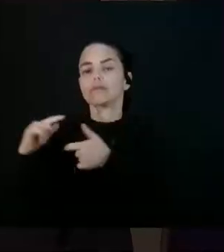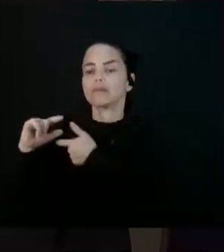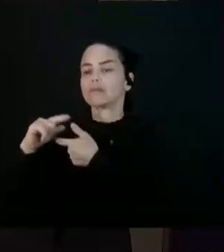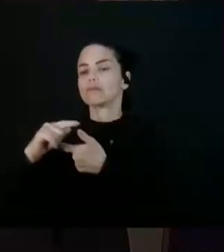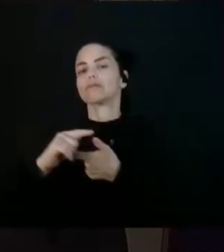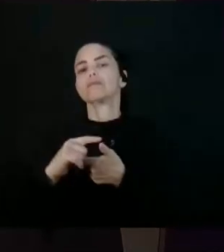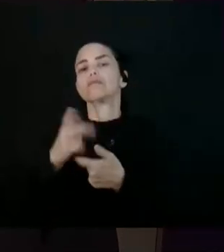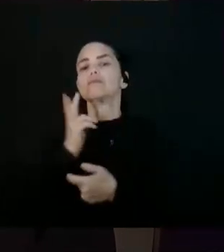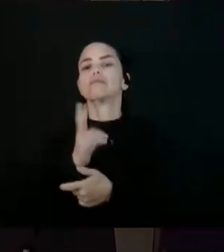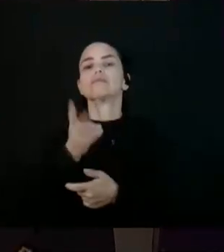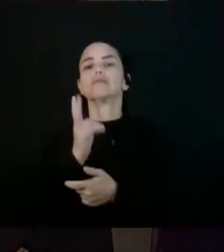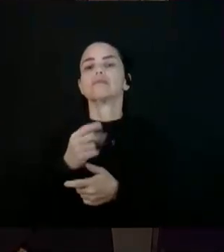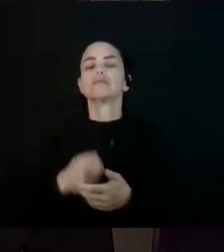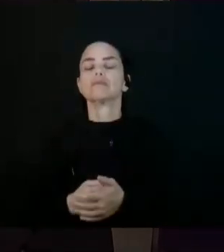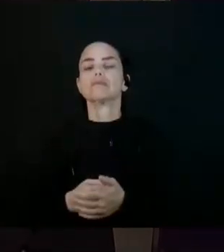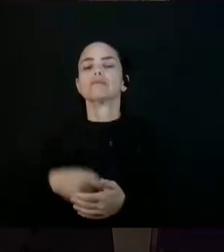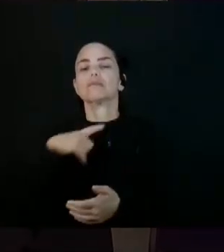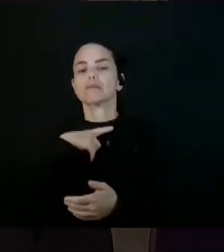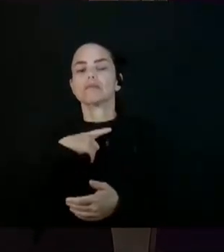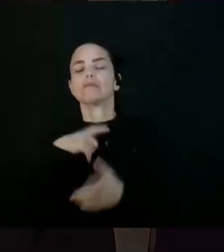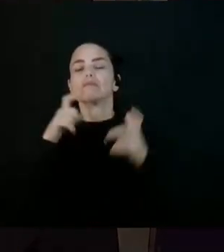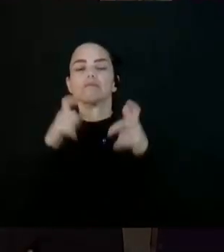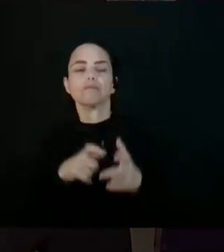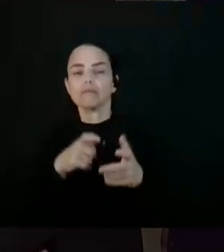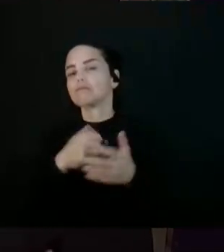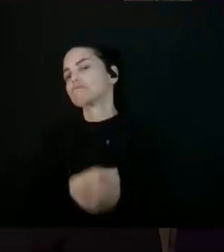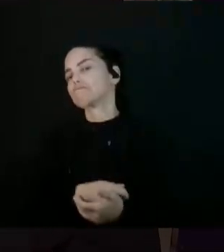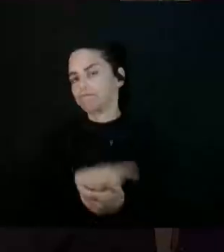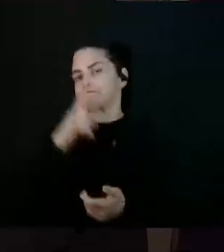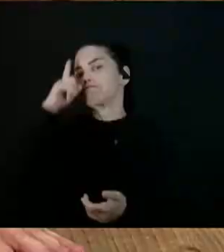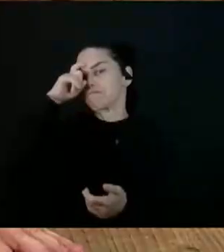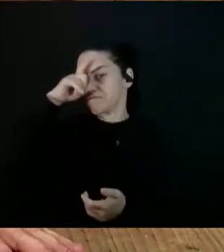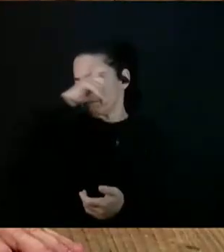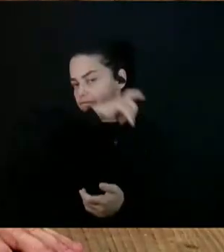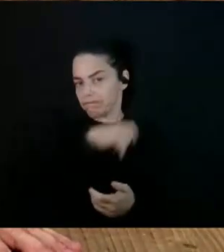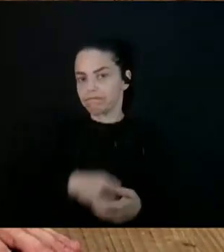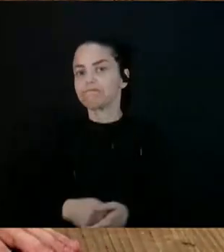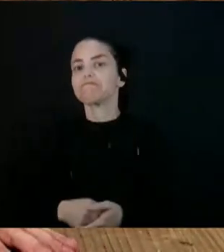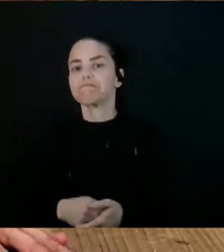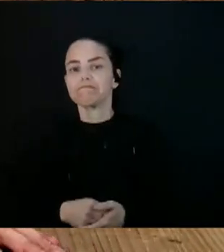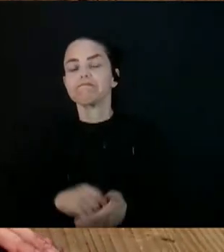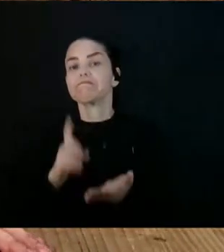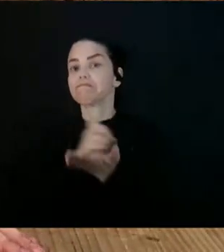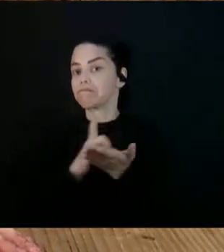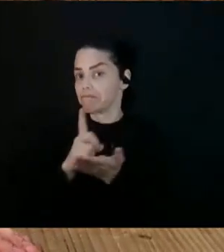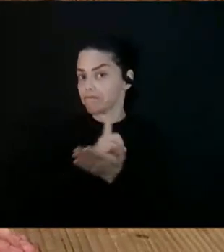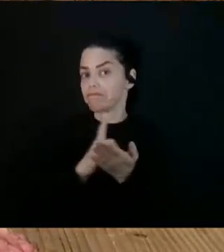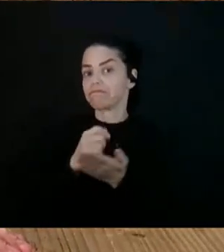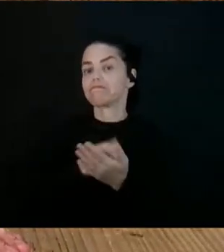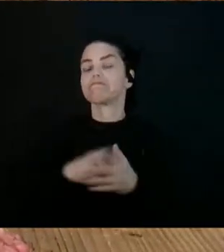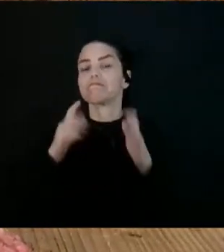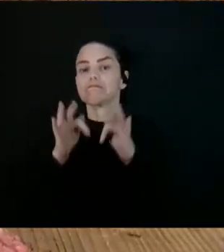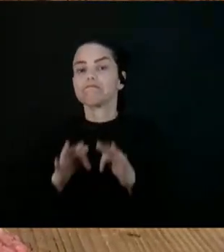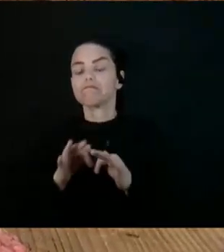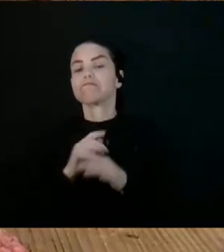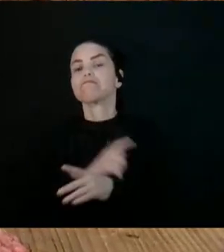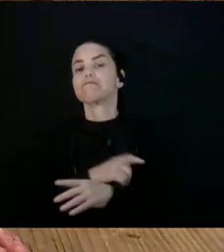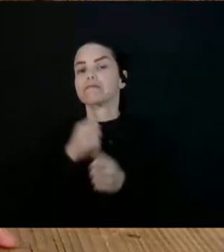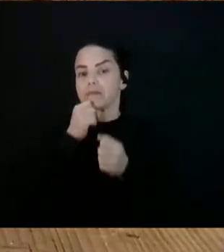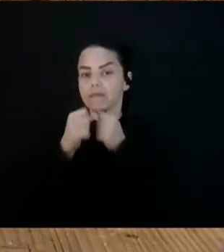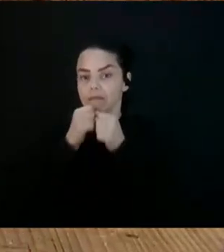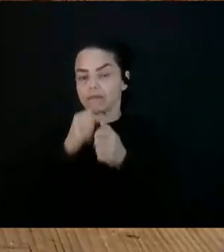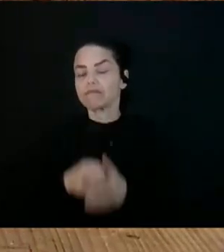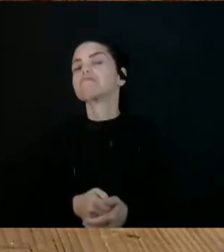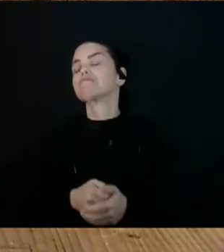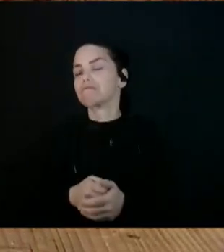continua encontrando espaço em tempos cada vez mais digitais. E para encerrar essa reportagem em grande